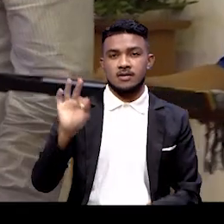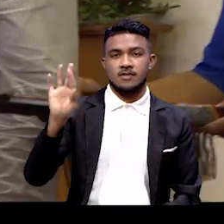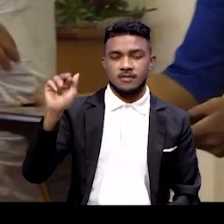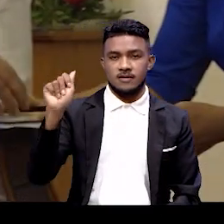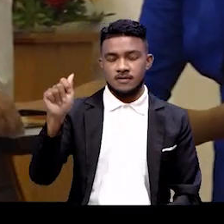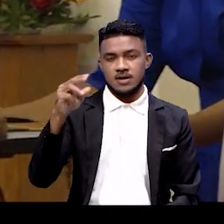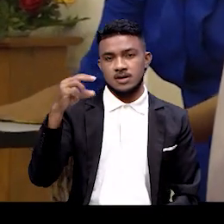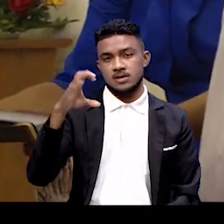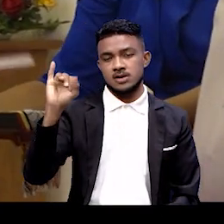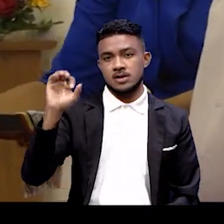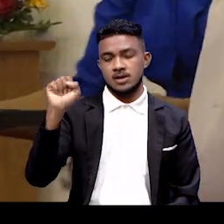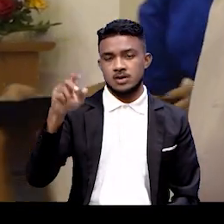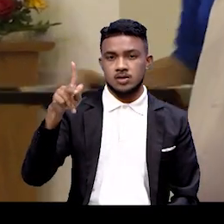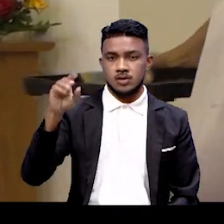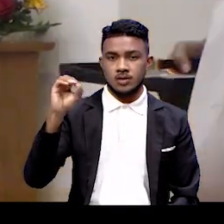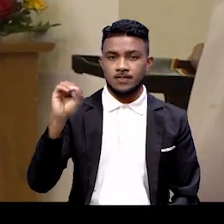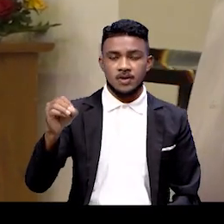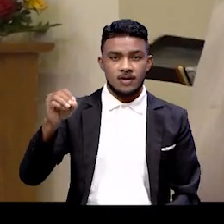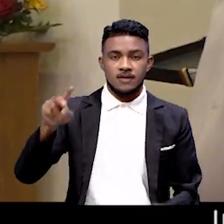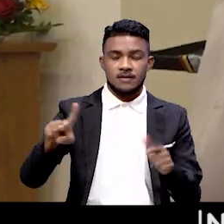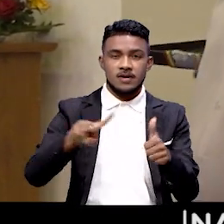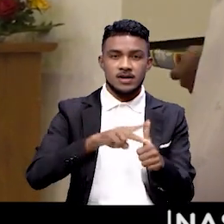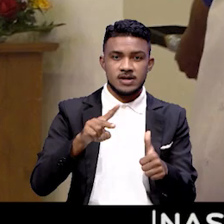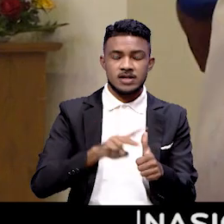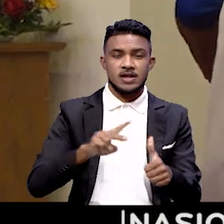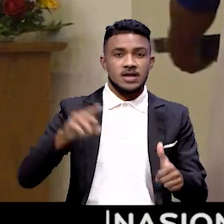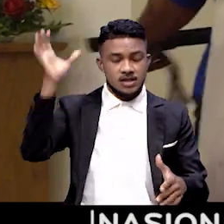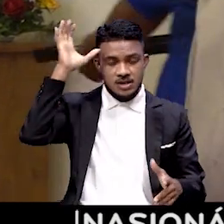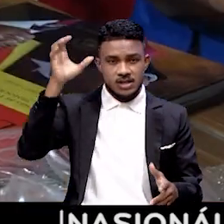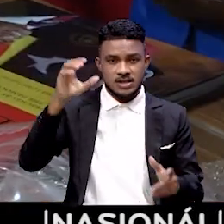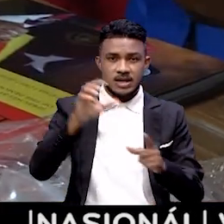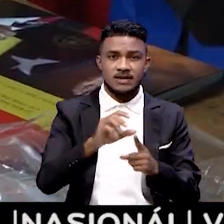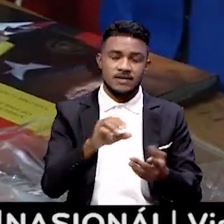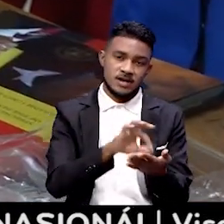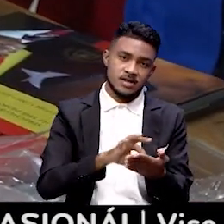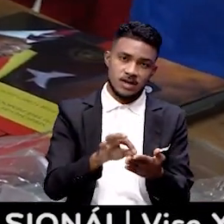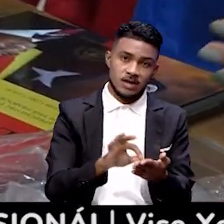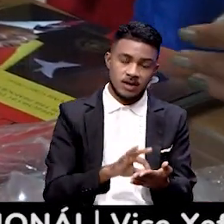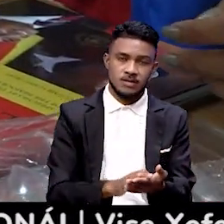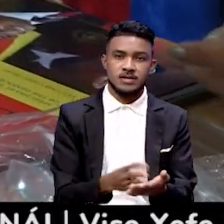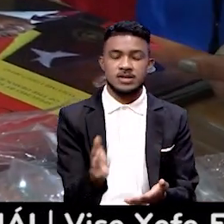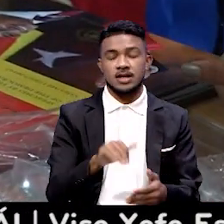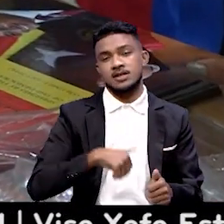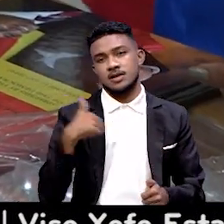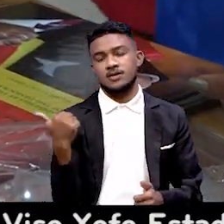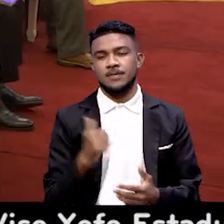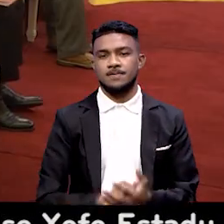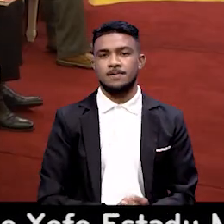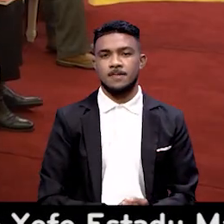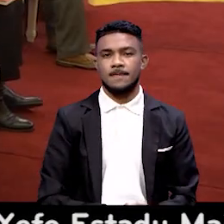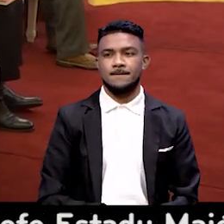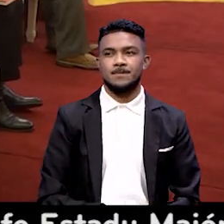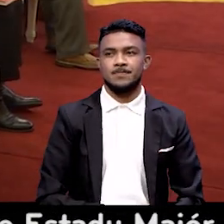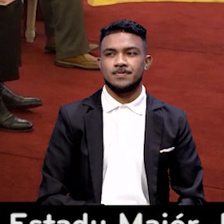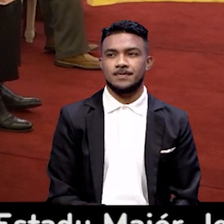Taur Matanruak, Vice-Chefe Estado-Maior General Falur Ratelaik, no convidado Siraceluk. Domingos Soares, bem-vindo a